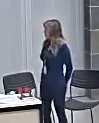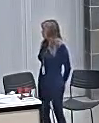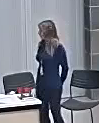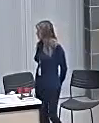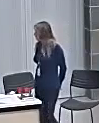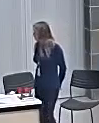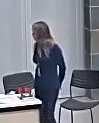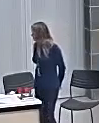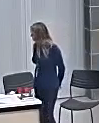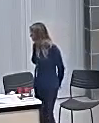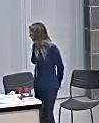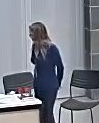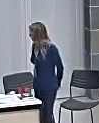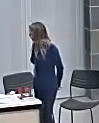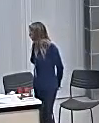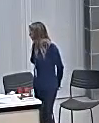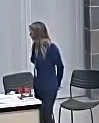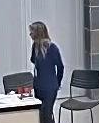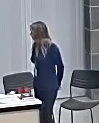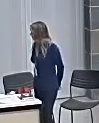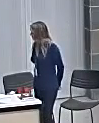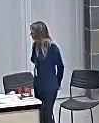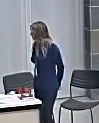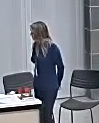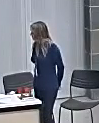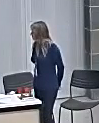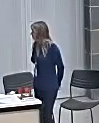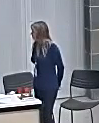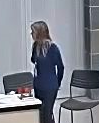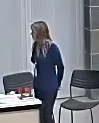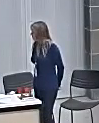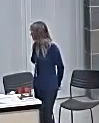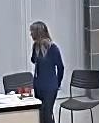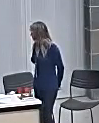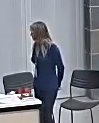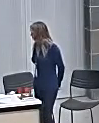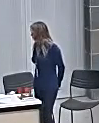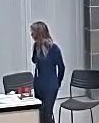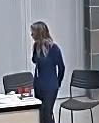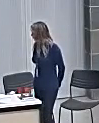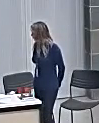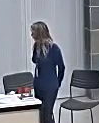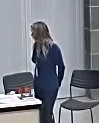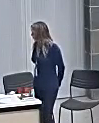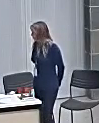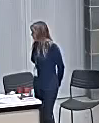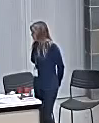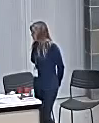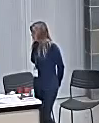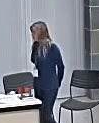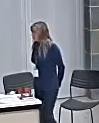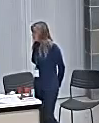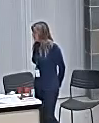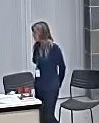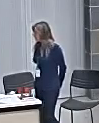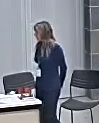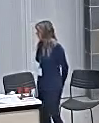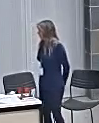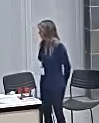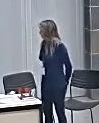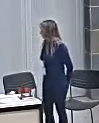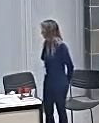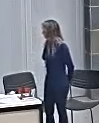há uma omissão do do poder público e das empresas de cumprimento da lei e por fim da minha